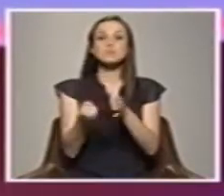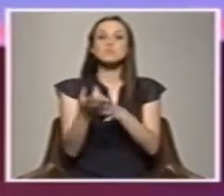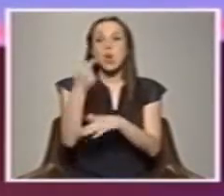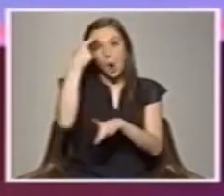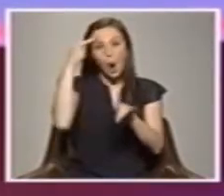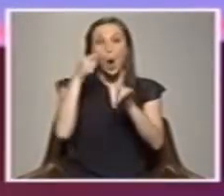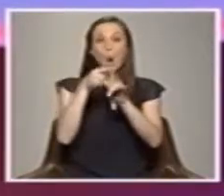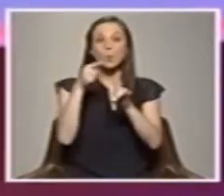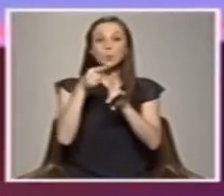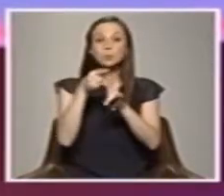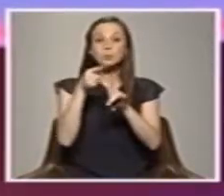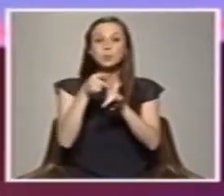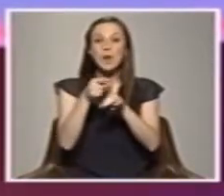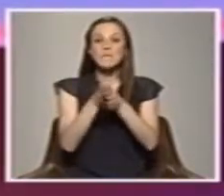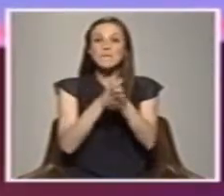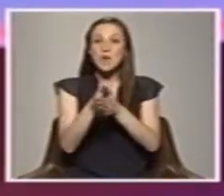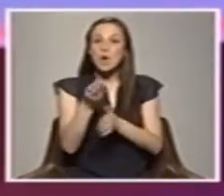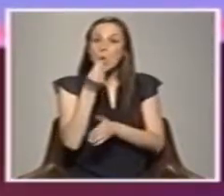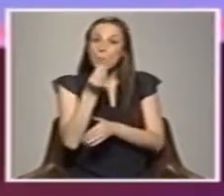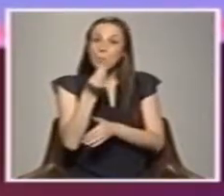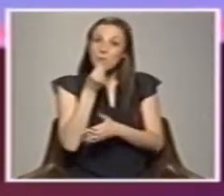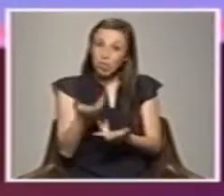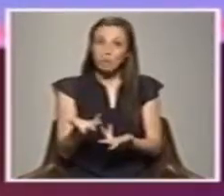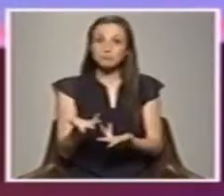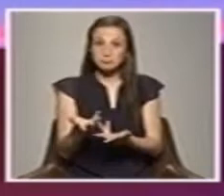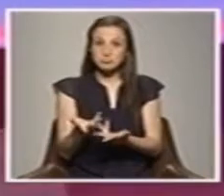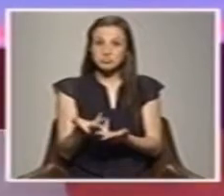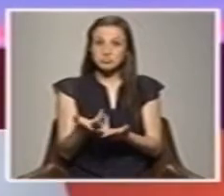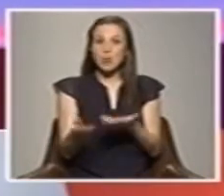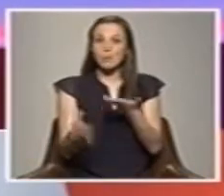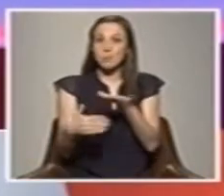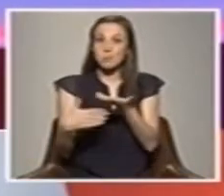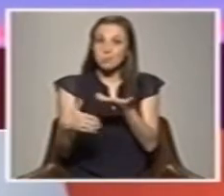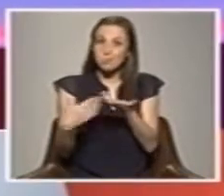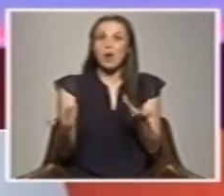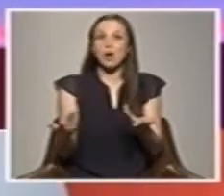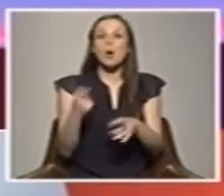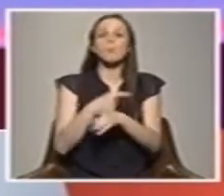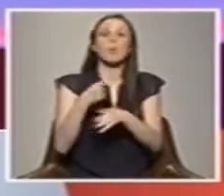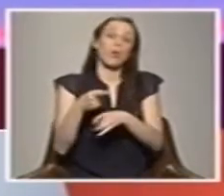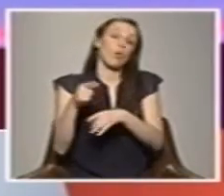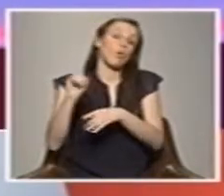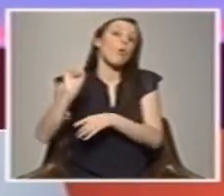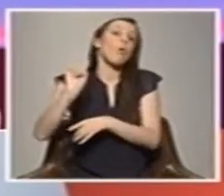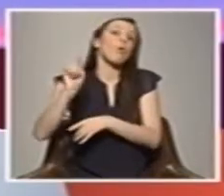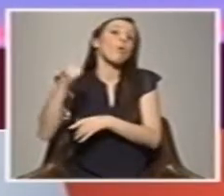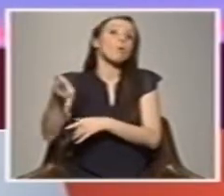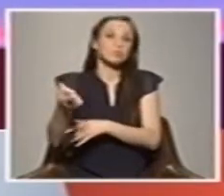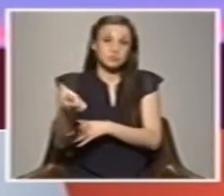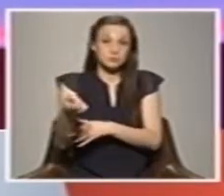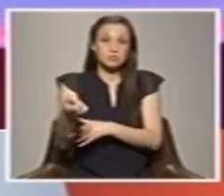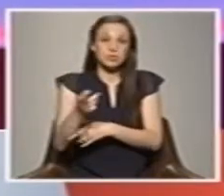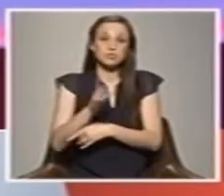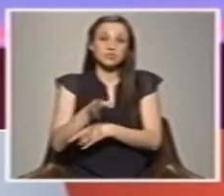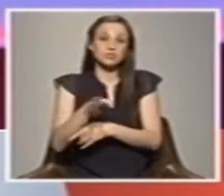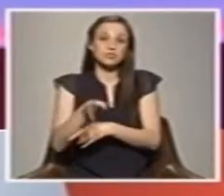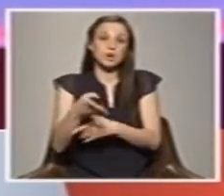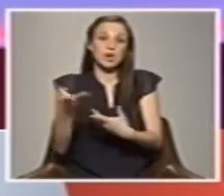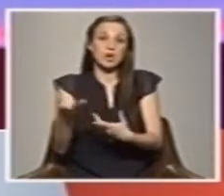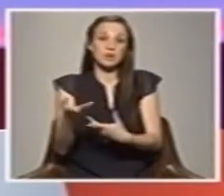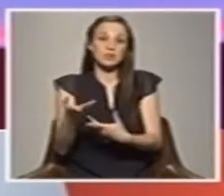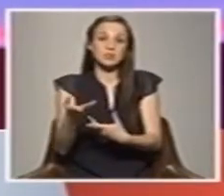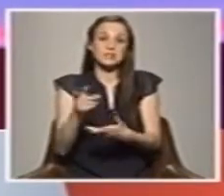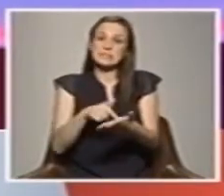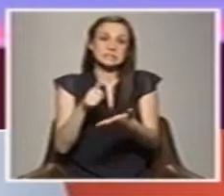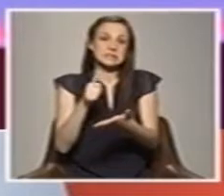de recuperar os excedentes alimentares confeccionados, porque os outros já eram e já são, uhum, e